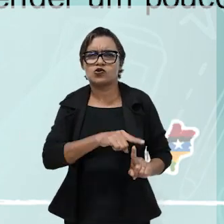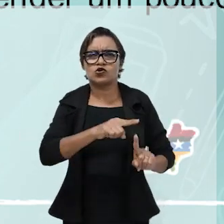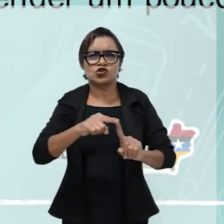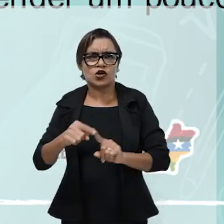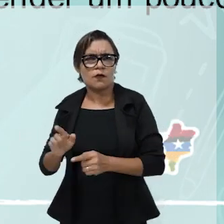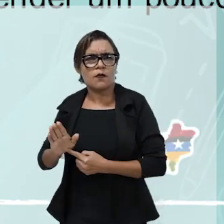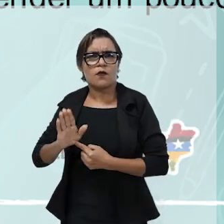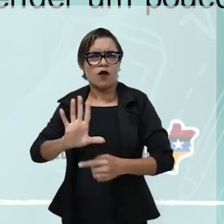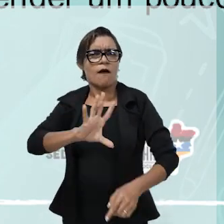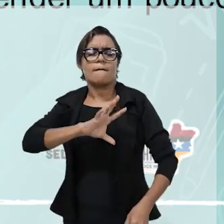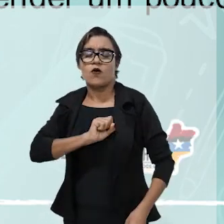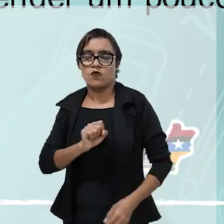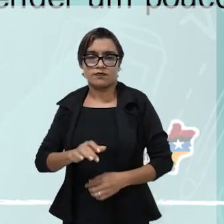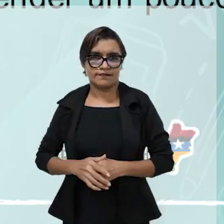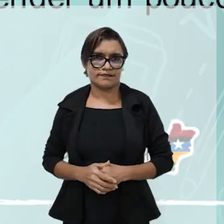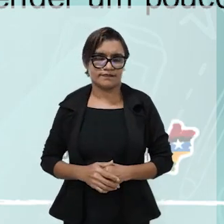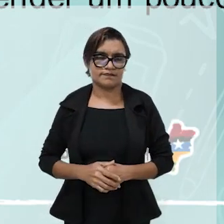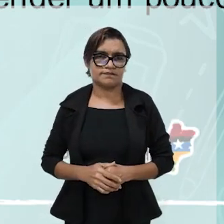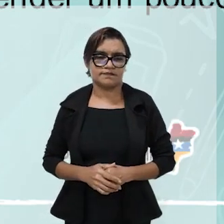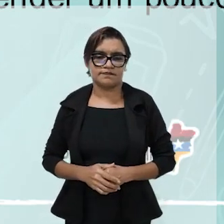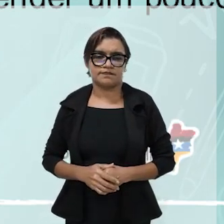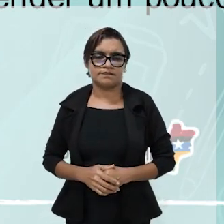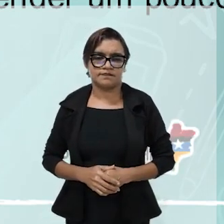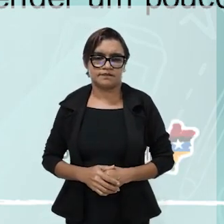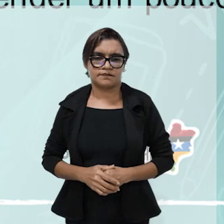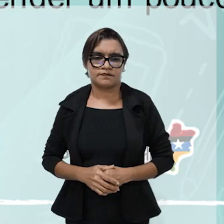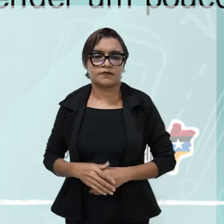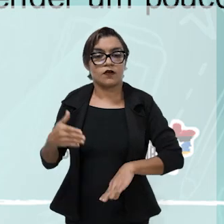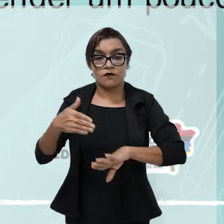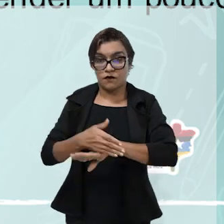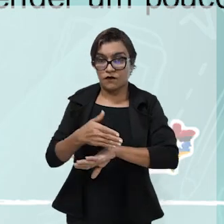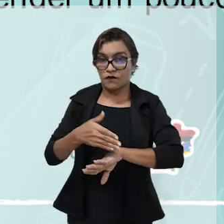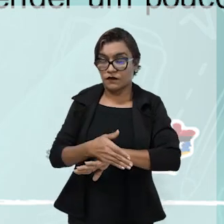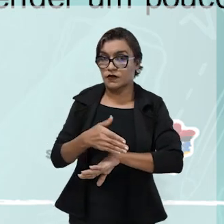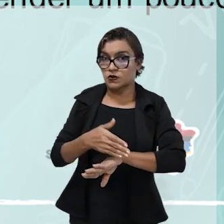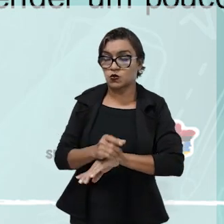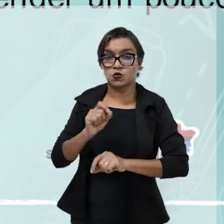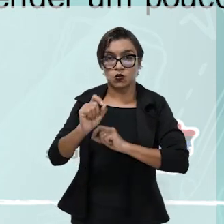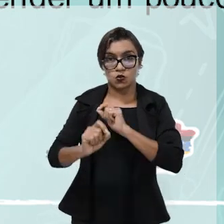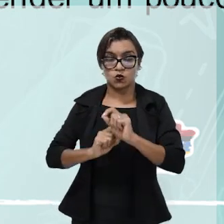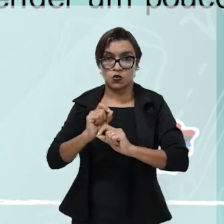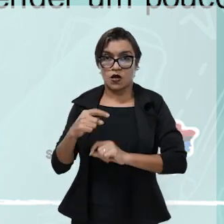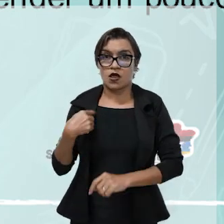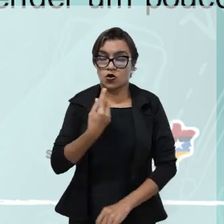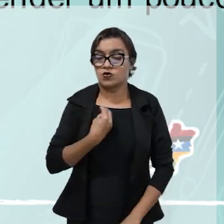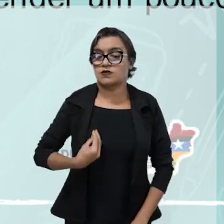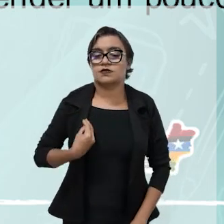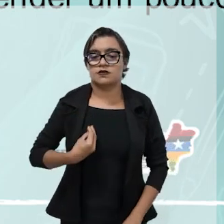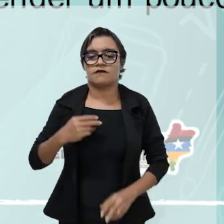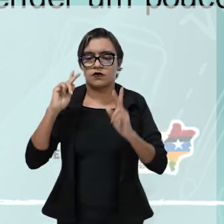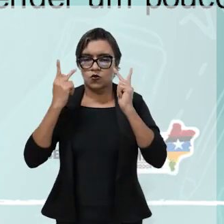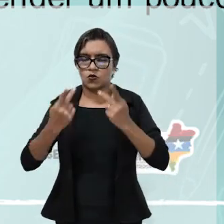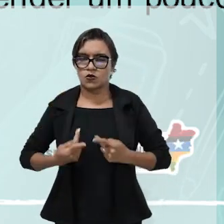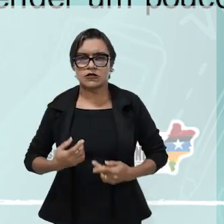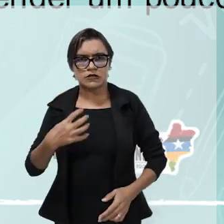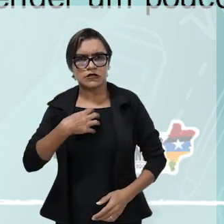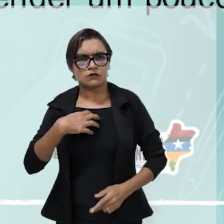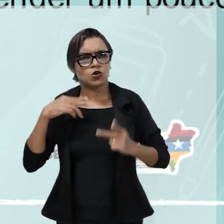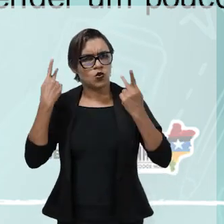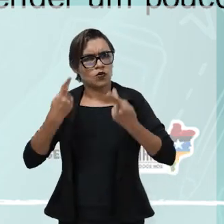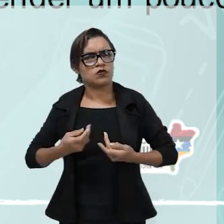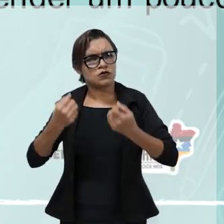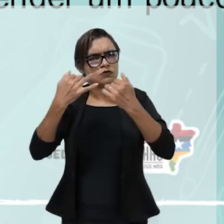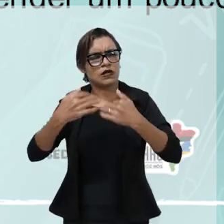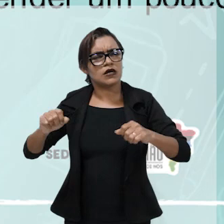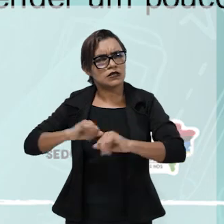de dualidades, de ambiguidades, que faz parte do cerne do ser humano. Não existe sentimento humano que possa ser explicado de